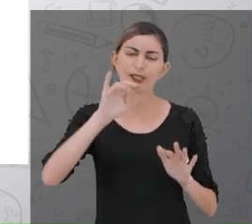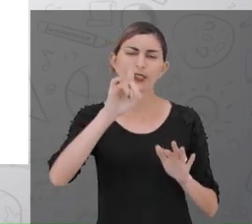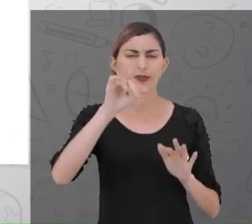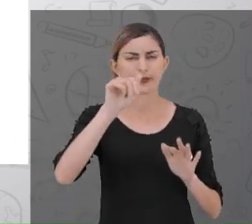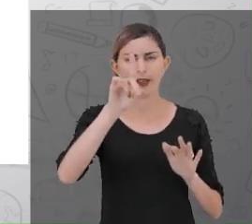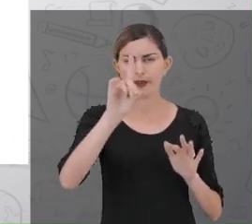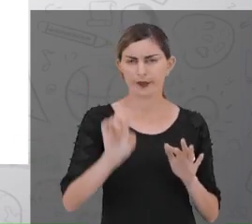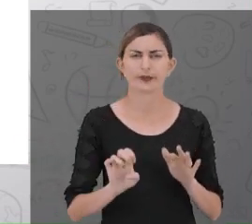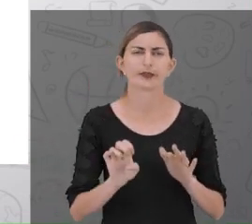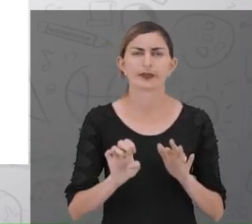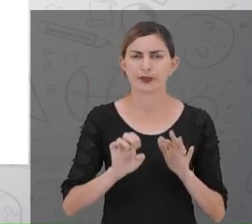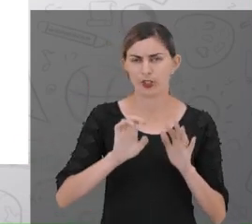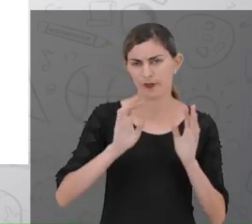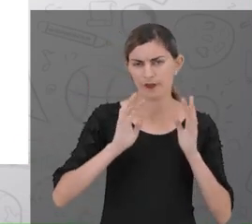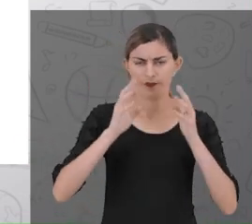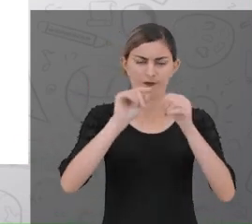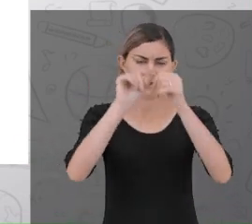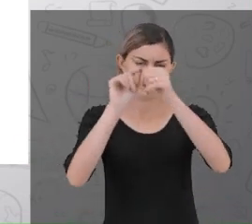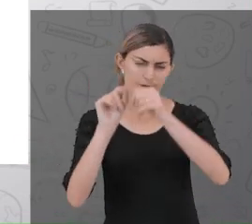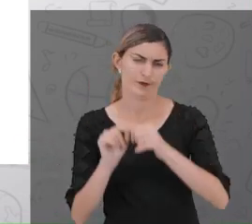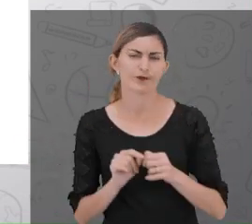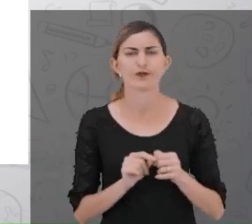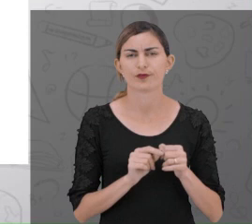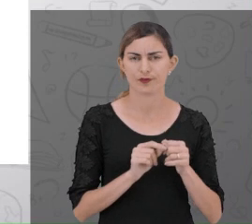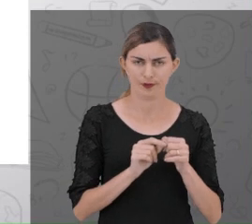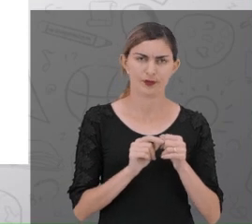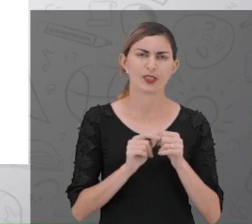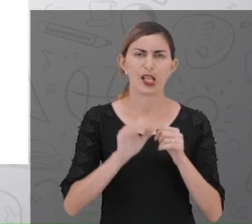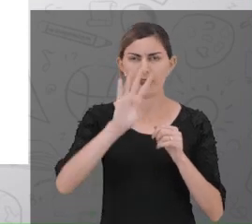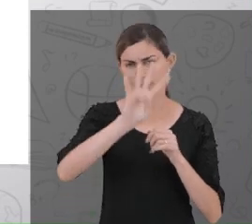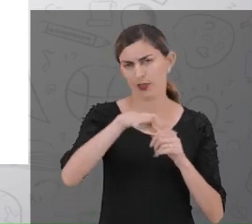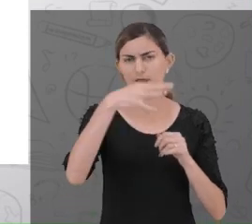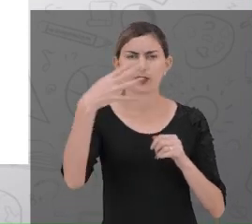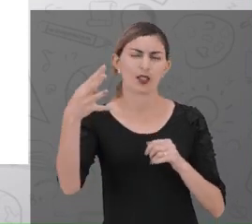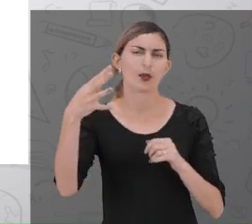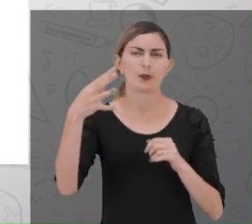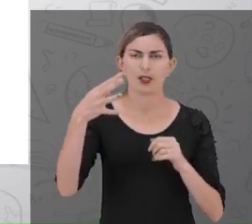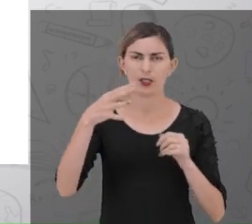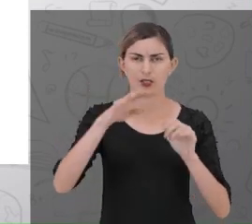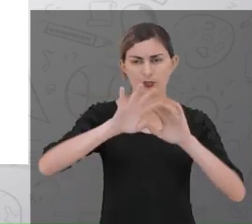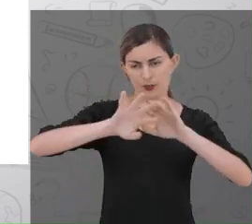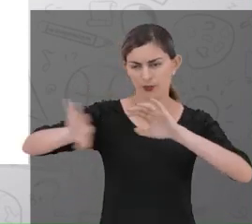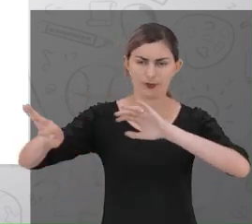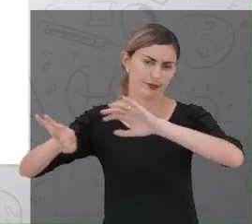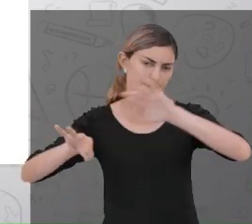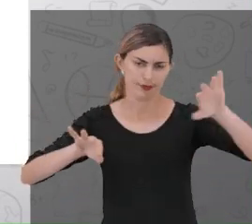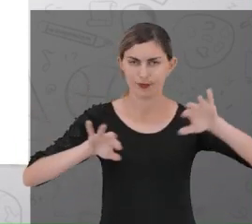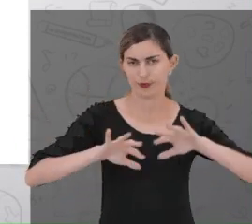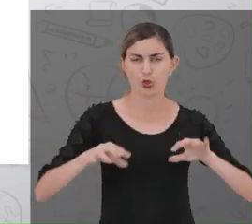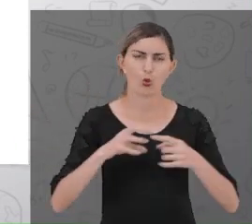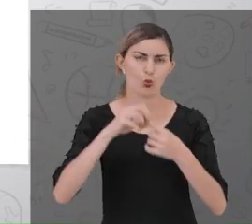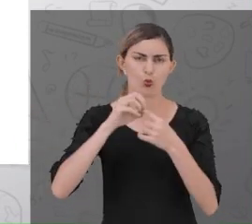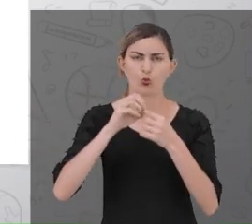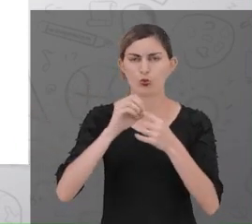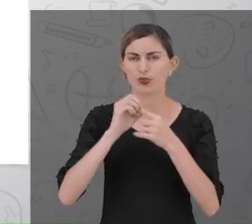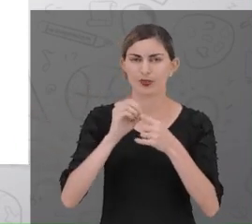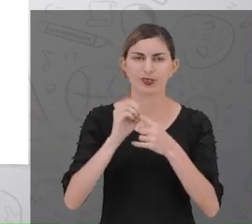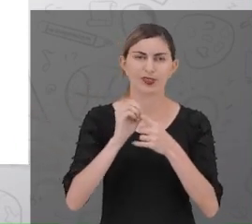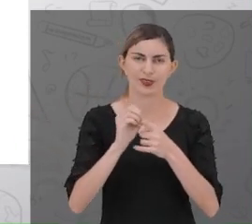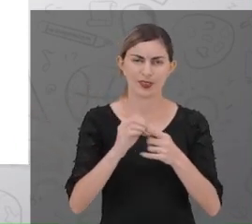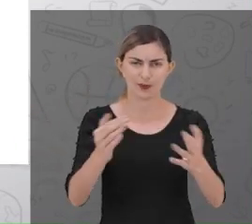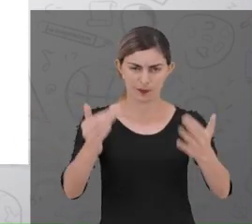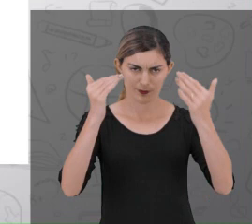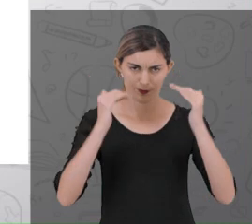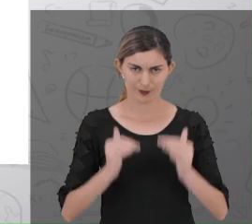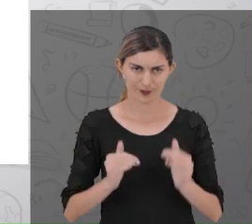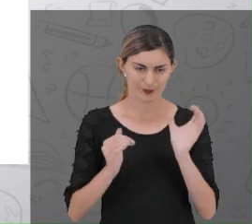tirar essa entidade dessa tabela e formar tabelas isoladas ou únicas